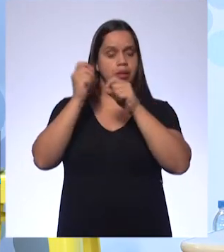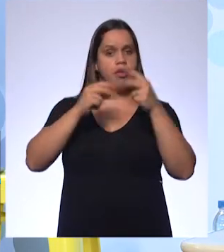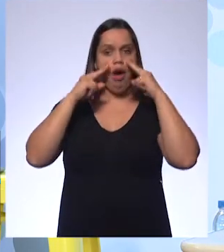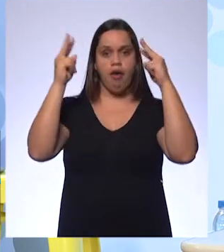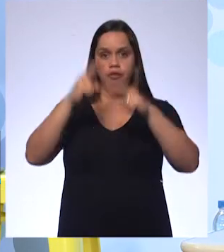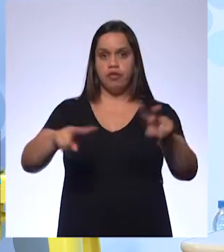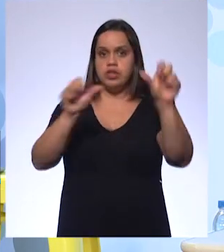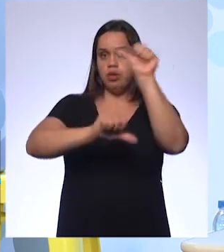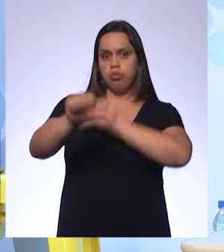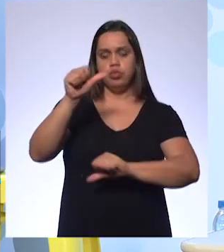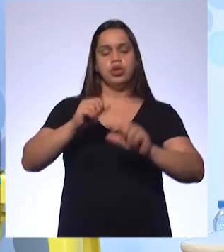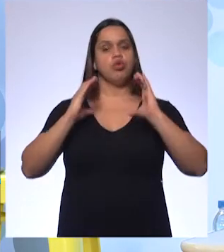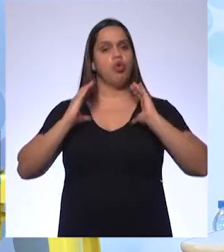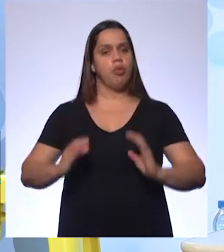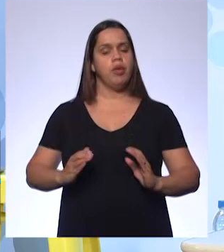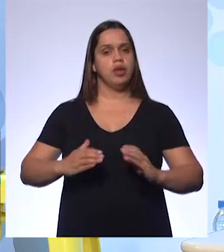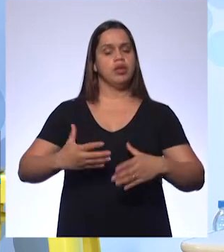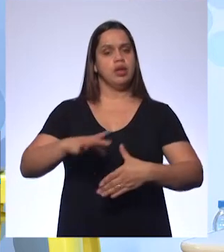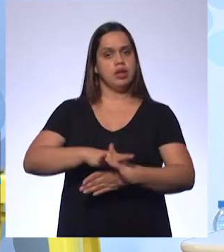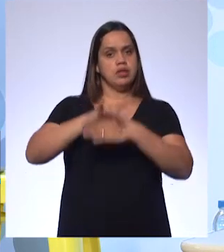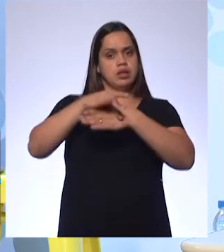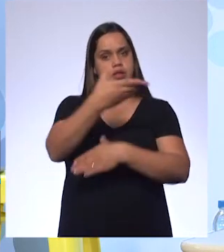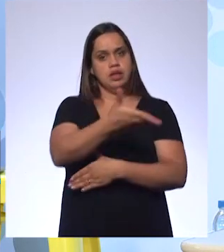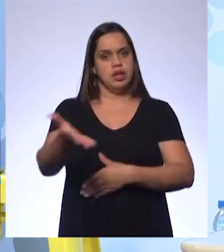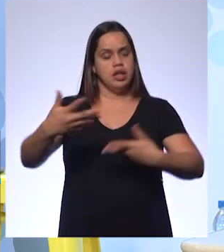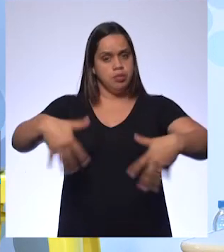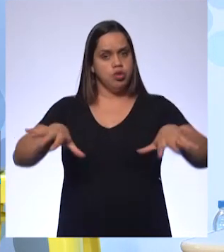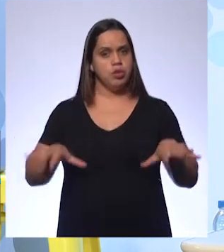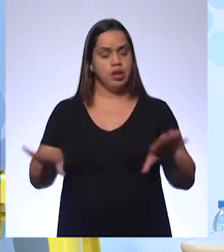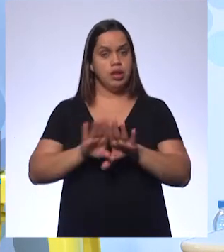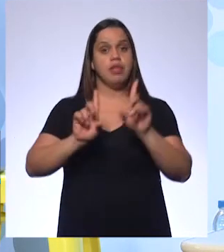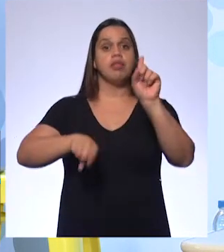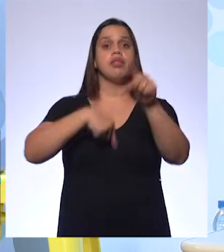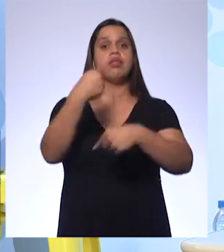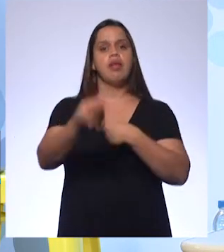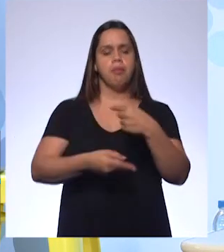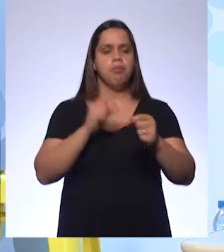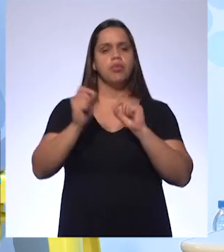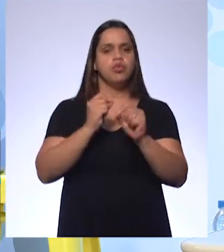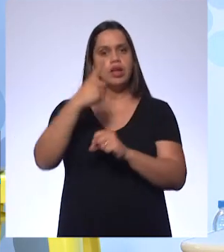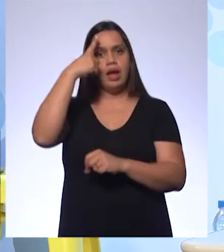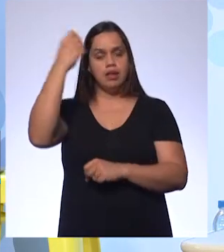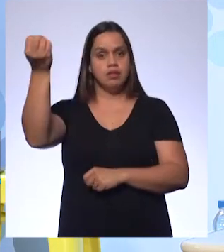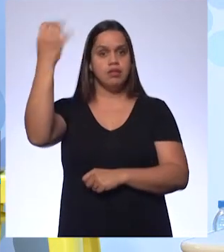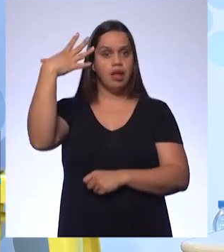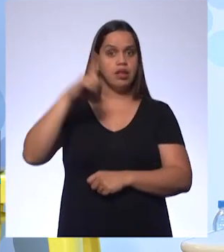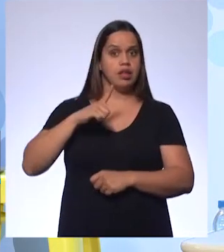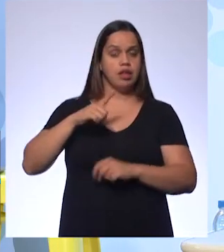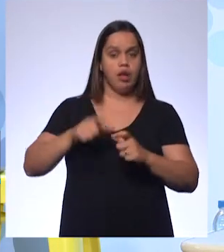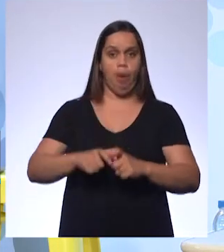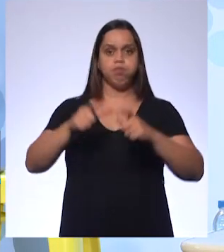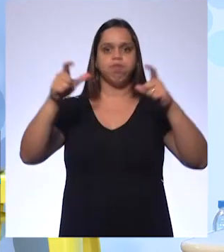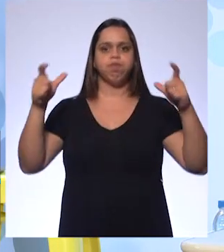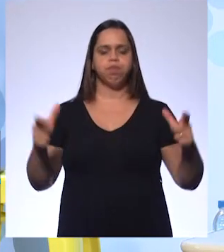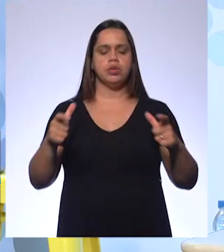desses líderes, desses monarcas, após as ideias iluministas ganharem ali uma massa crítica na Europa.